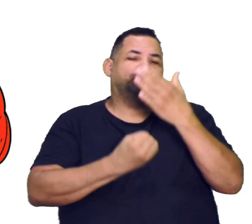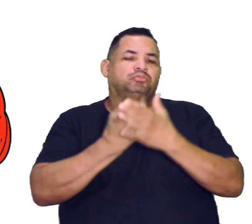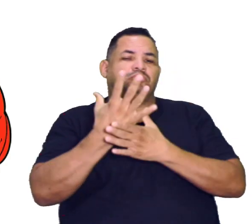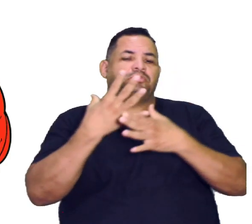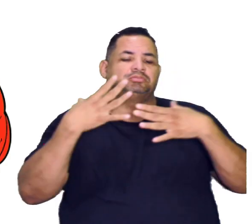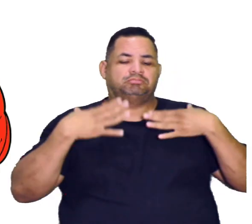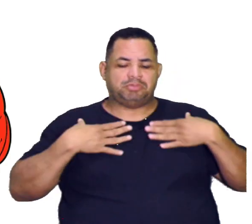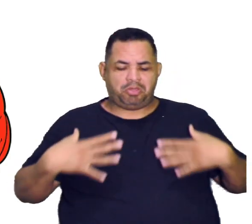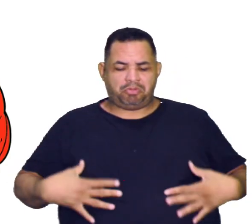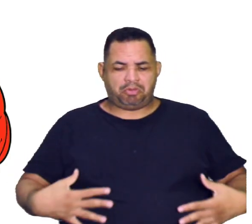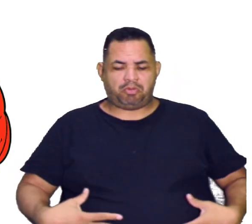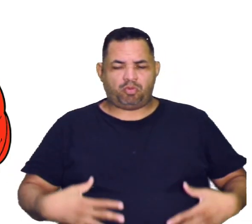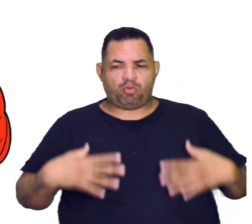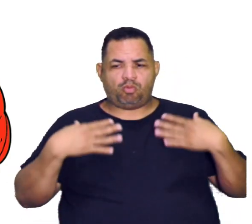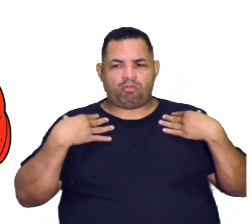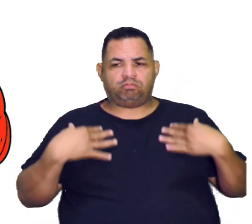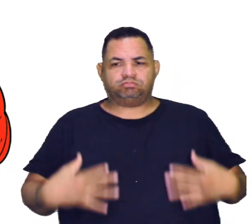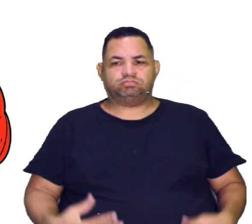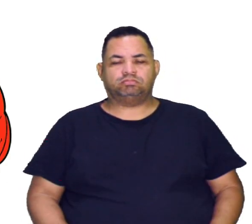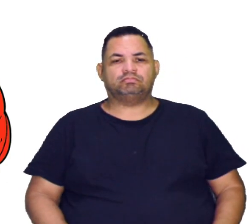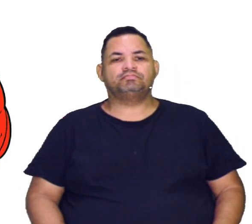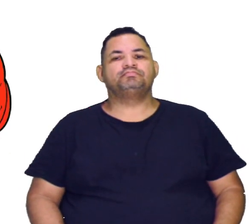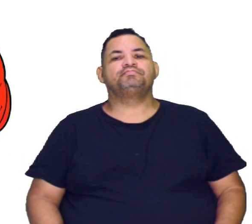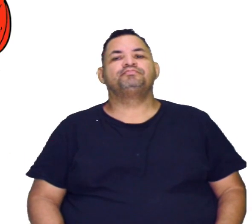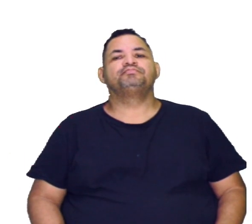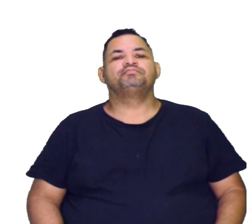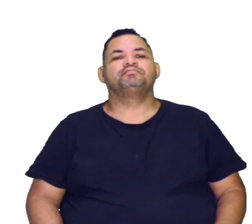os sistemas, ok?